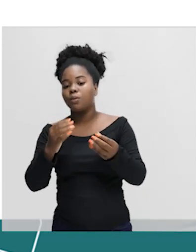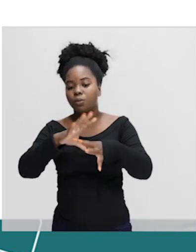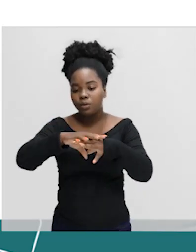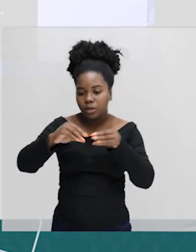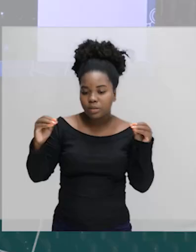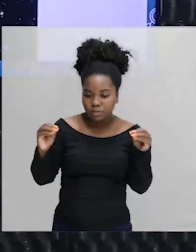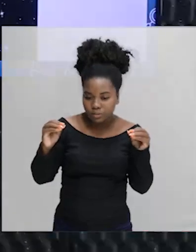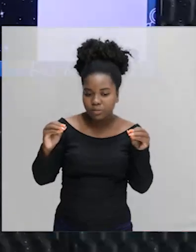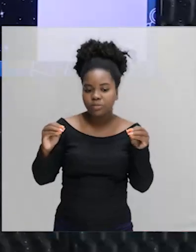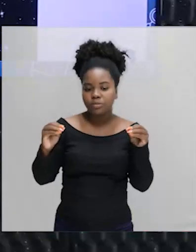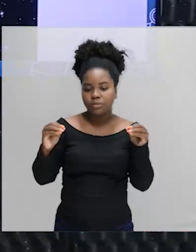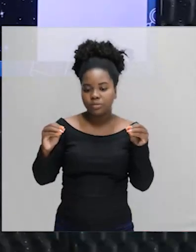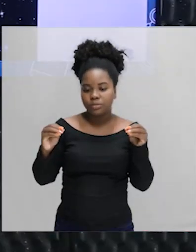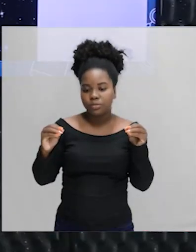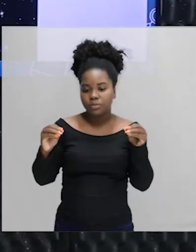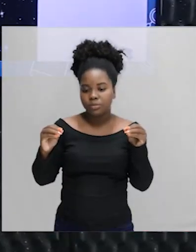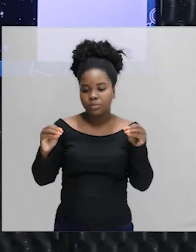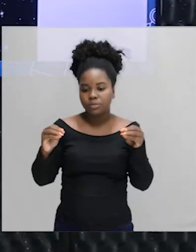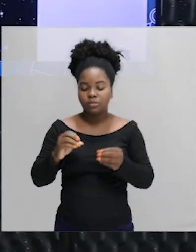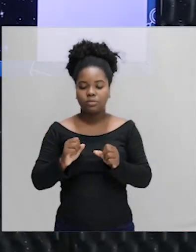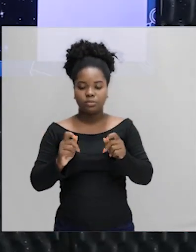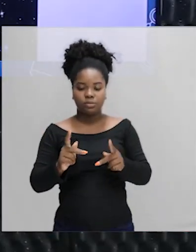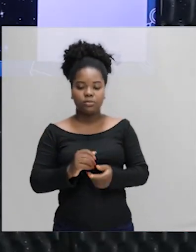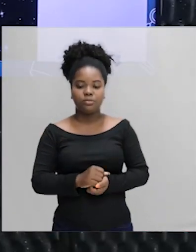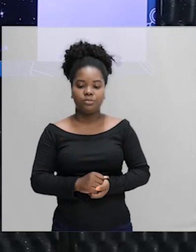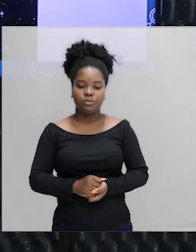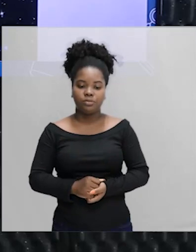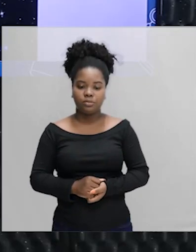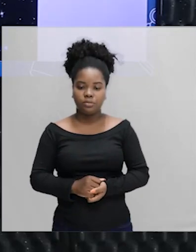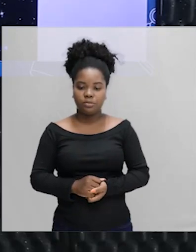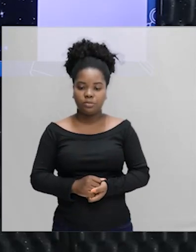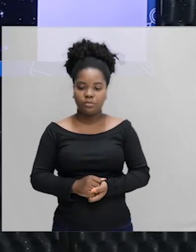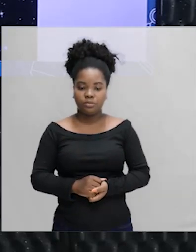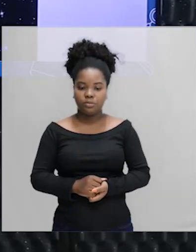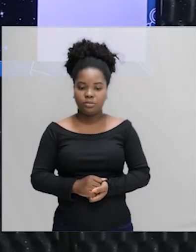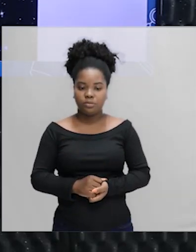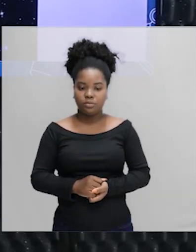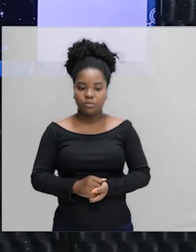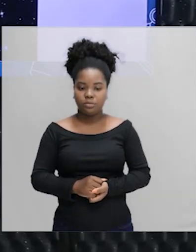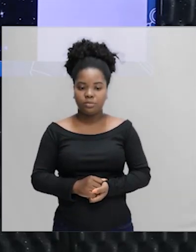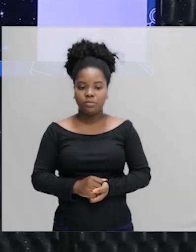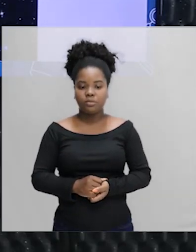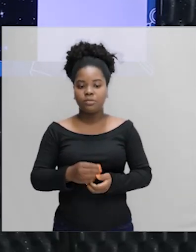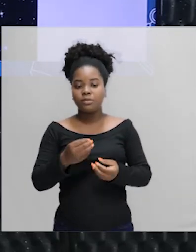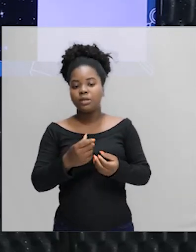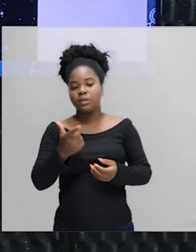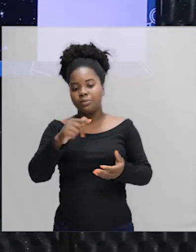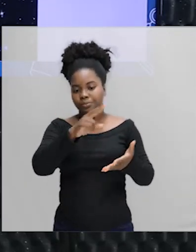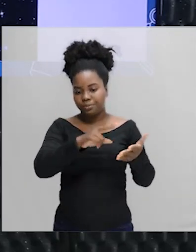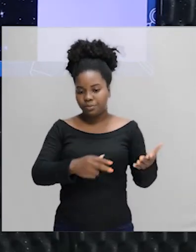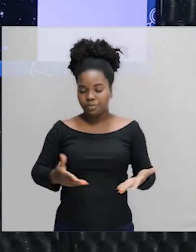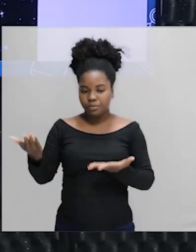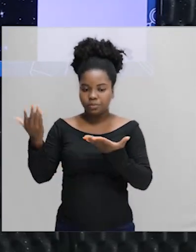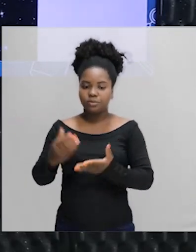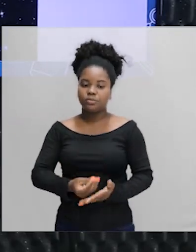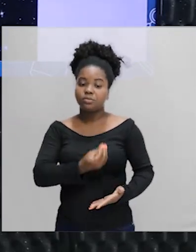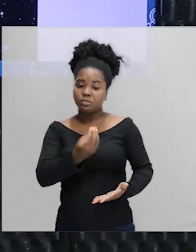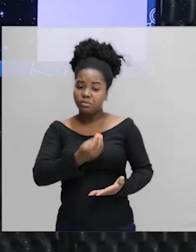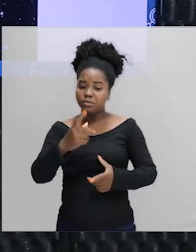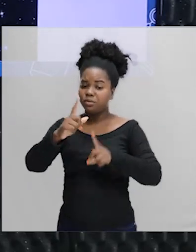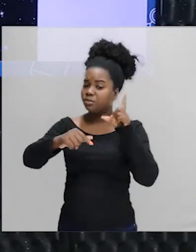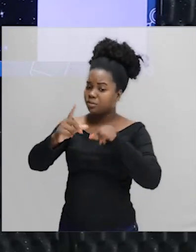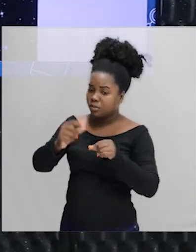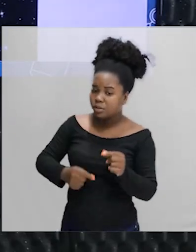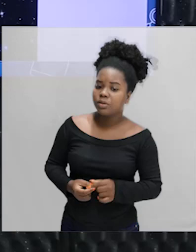o desfecho que tem essas estrelas, tá certo? Como a vida de uma estrela é muito longa, diga-se